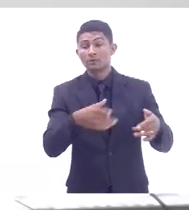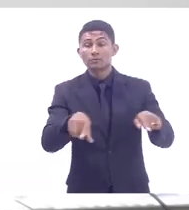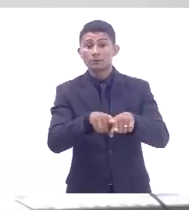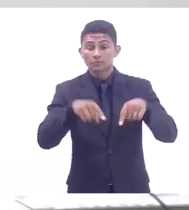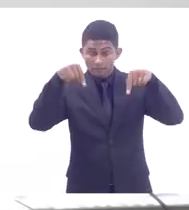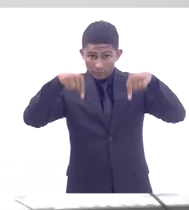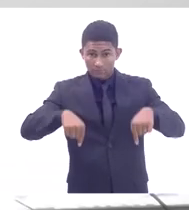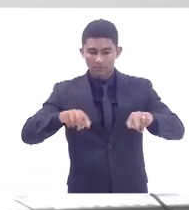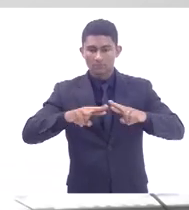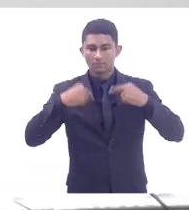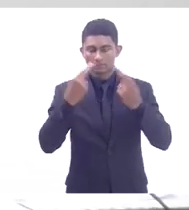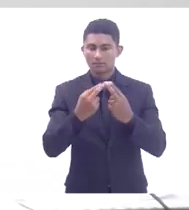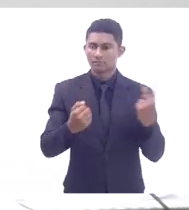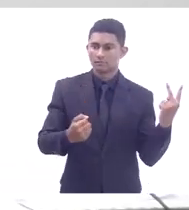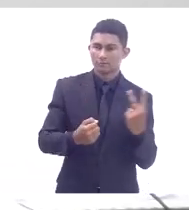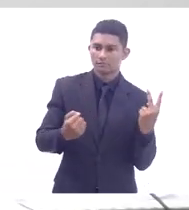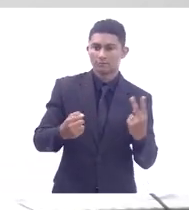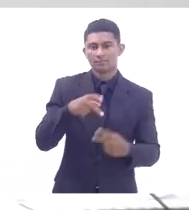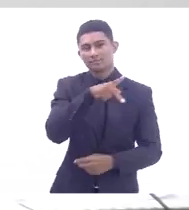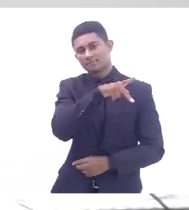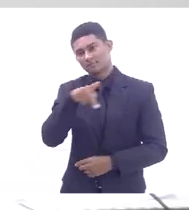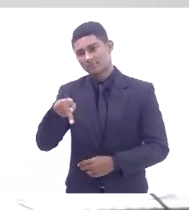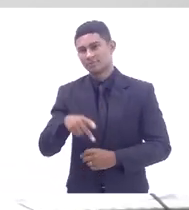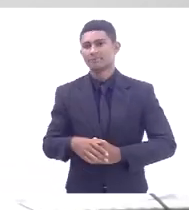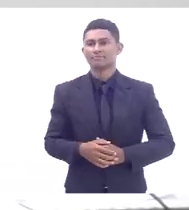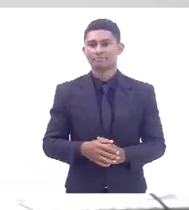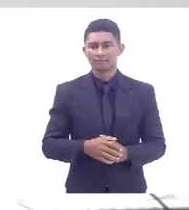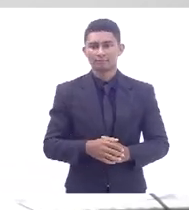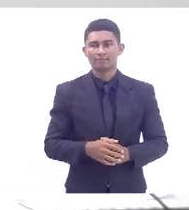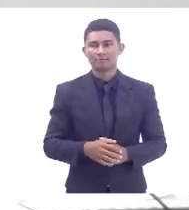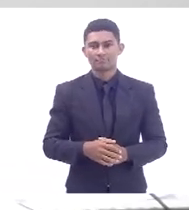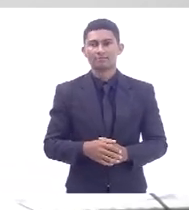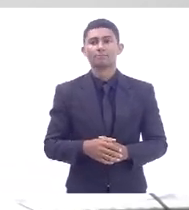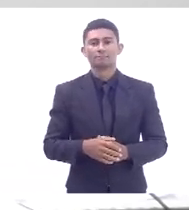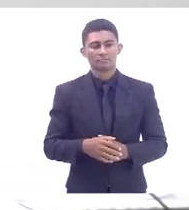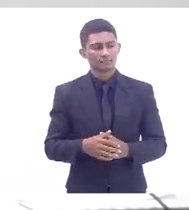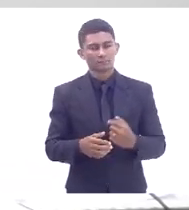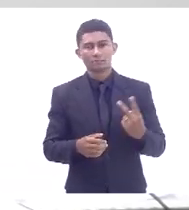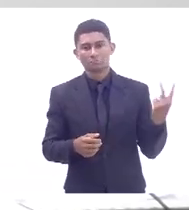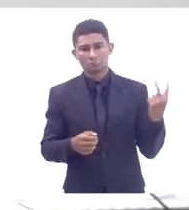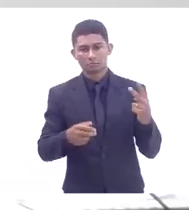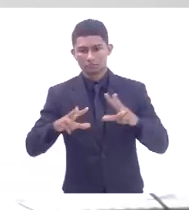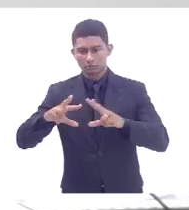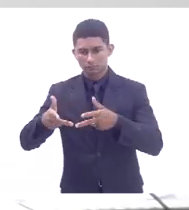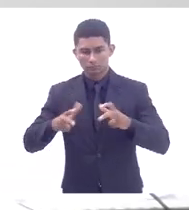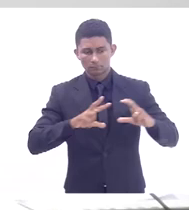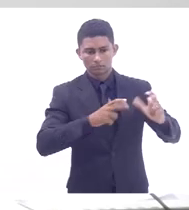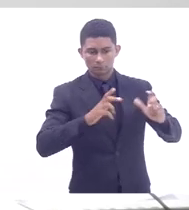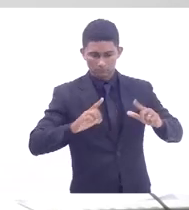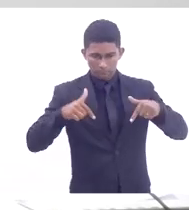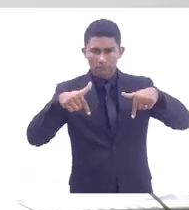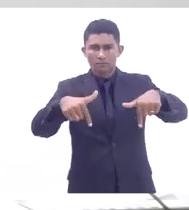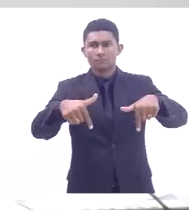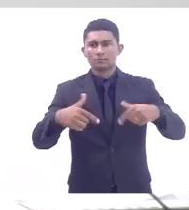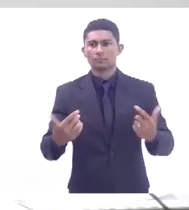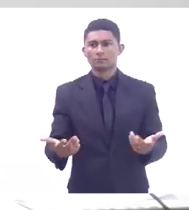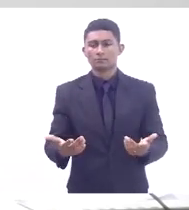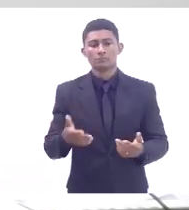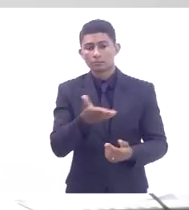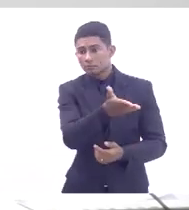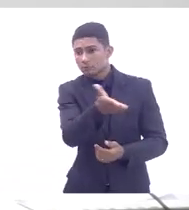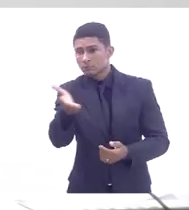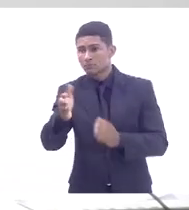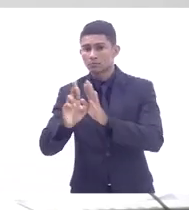esta audiência pública o comando desta audiência pública que é mais uma iniciativa conjunta das nossas condições saudar que as